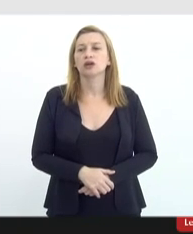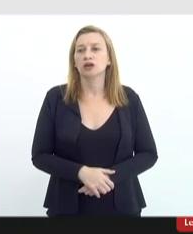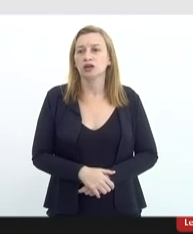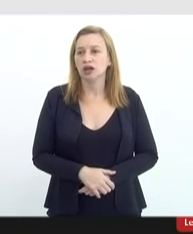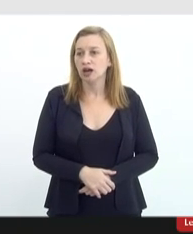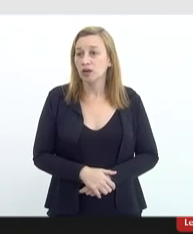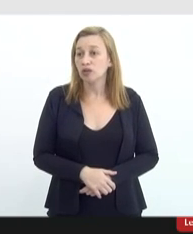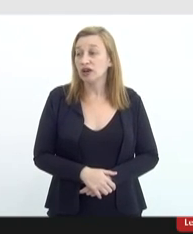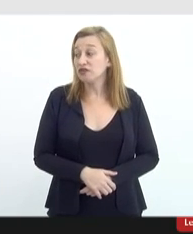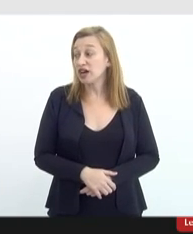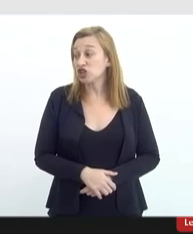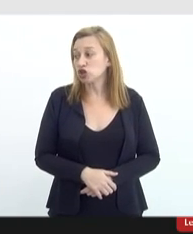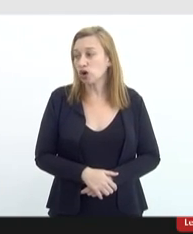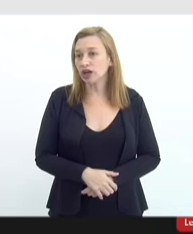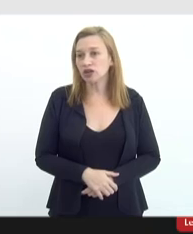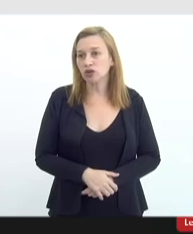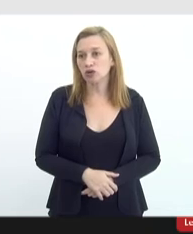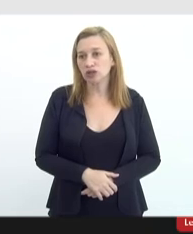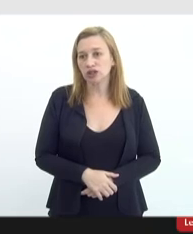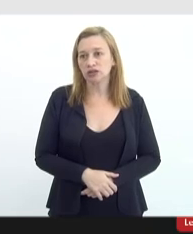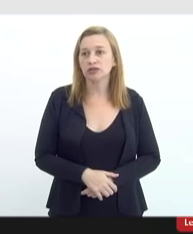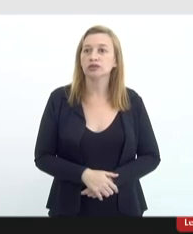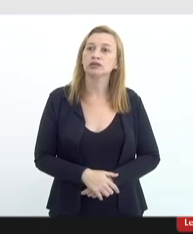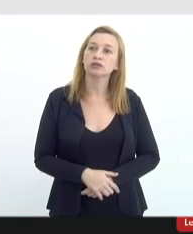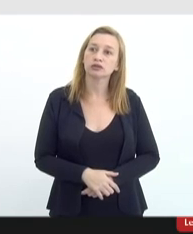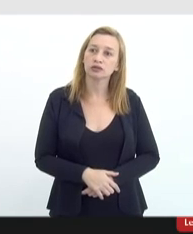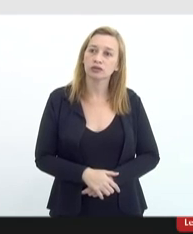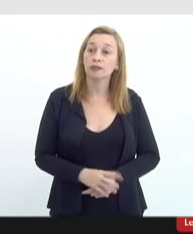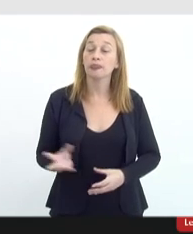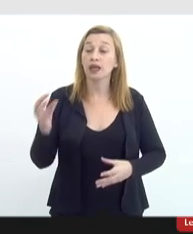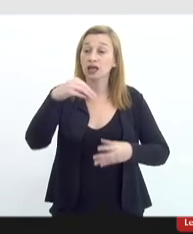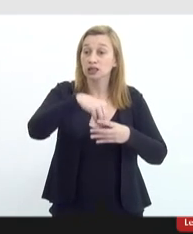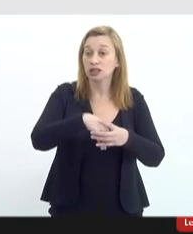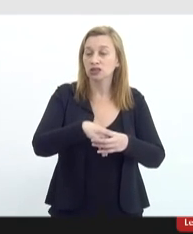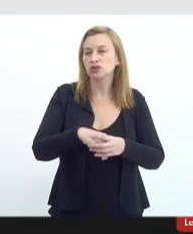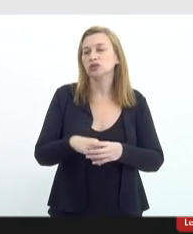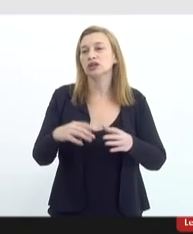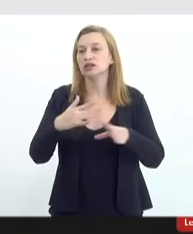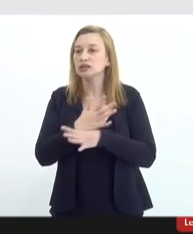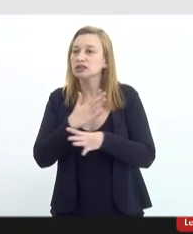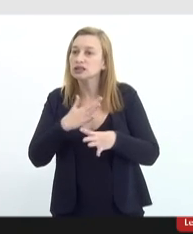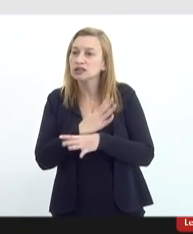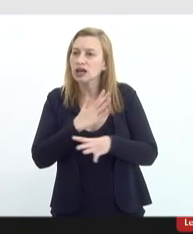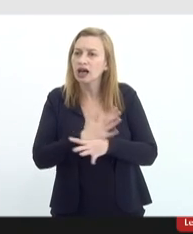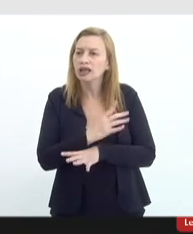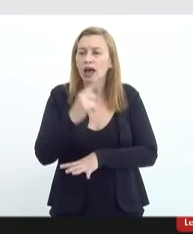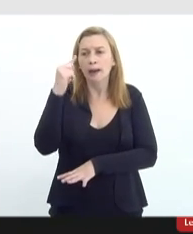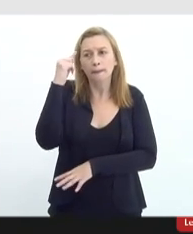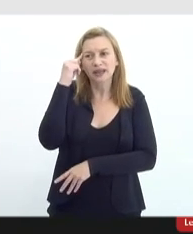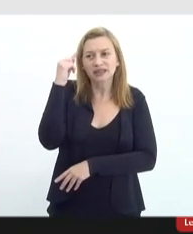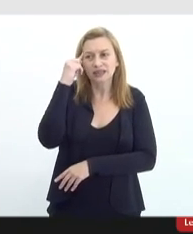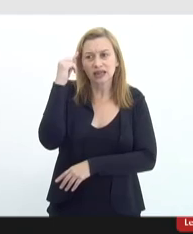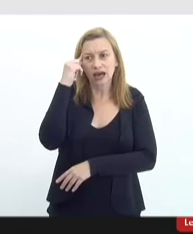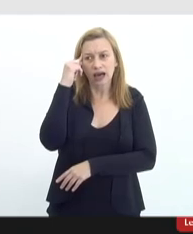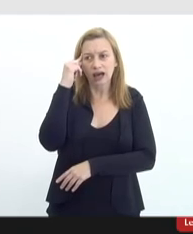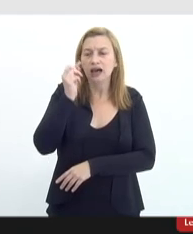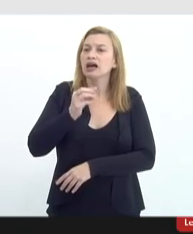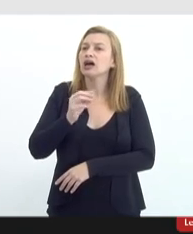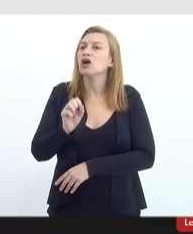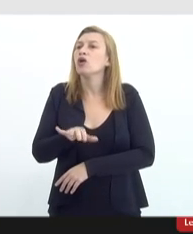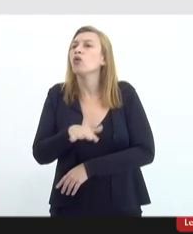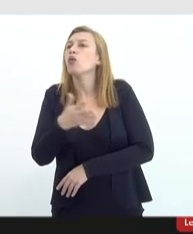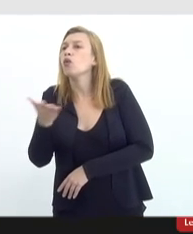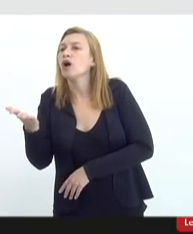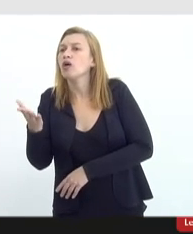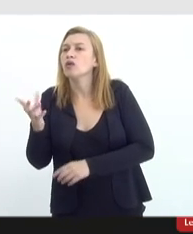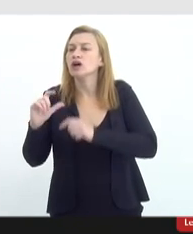pensar que, em termos, a gente fez um georreferenciamento que dentro da cidade, a gente pensar quais eram